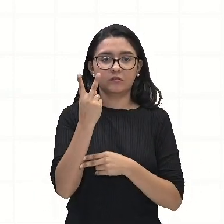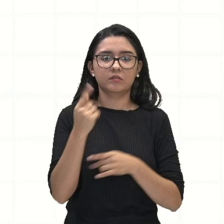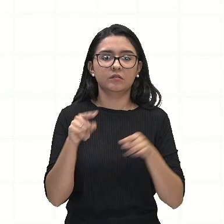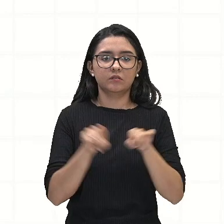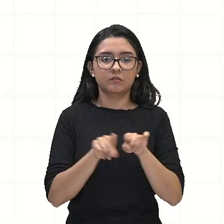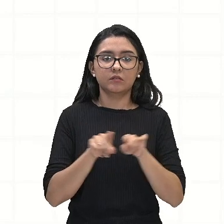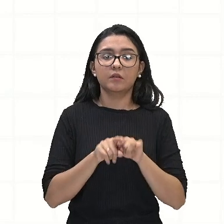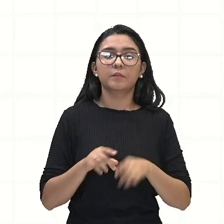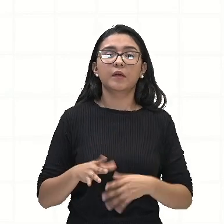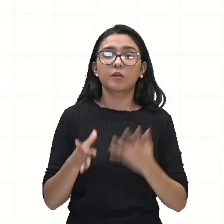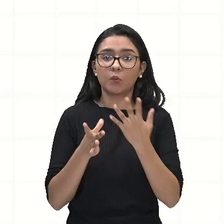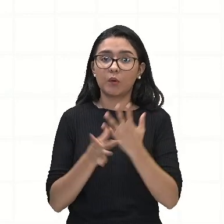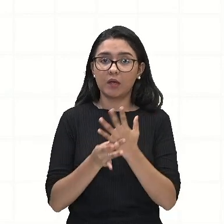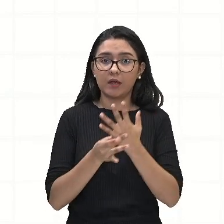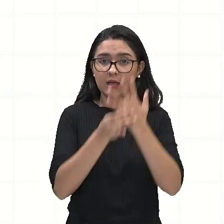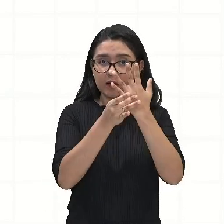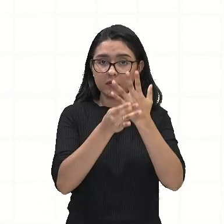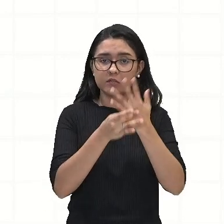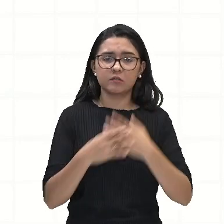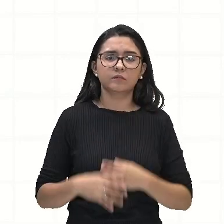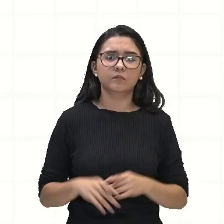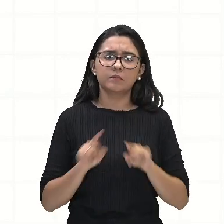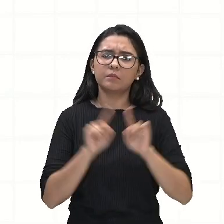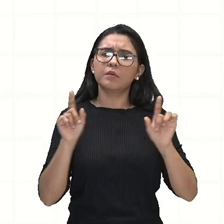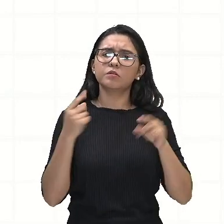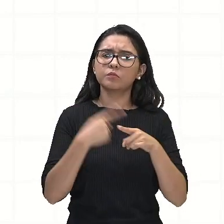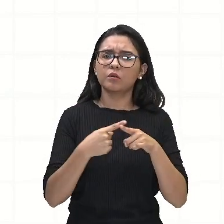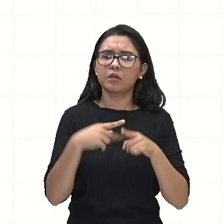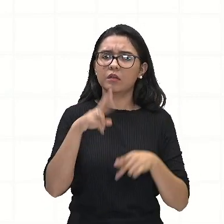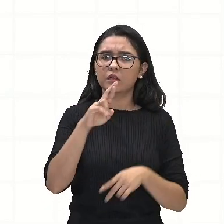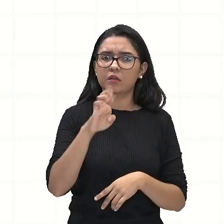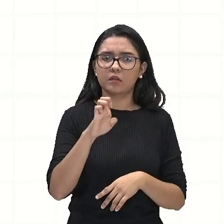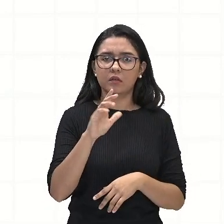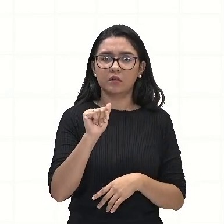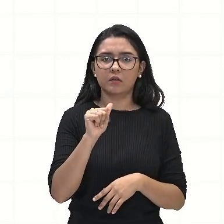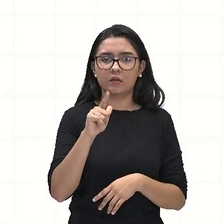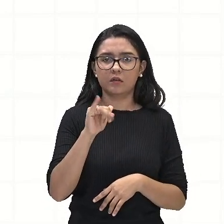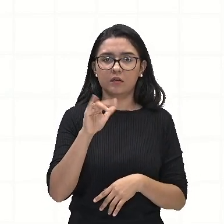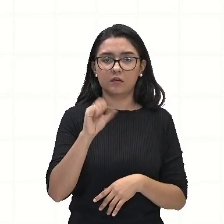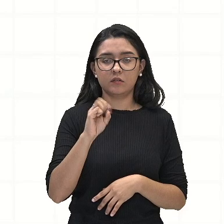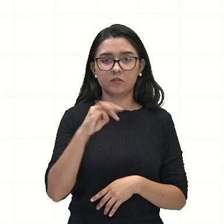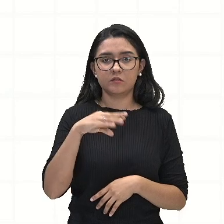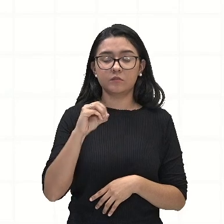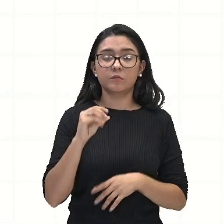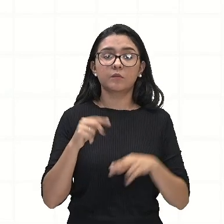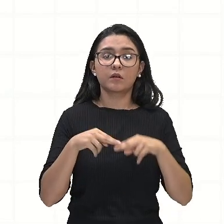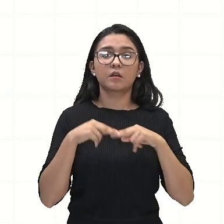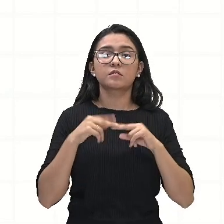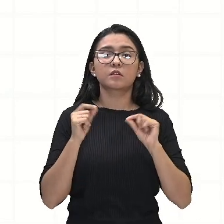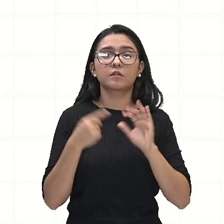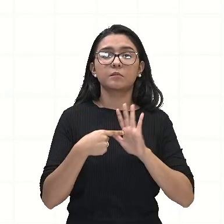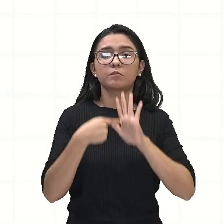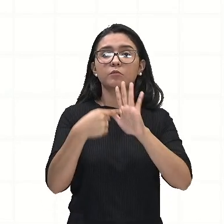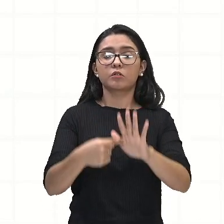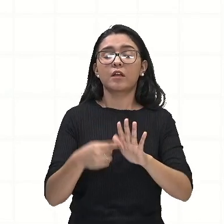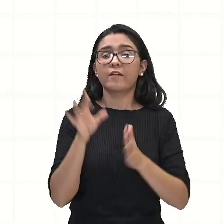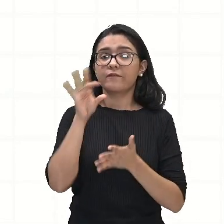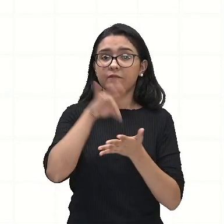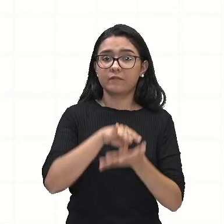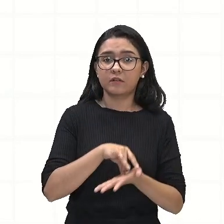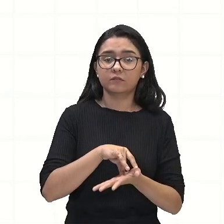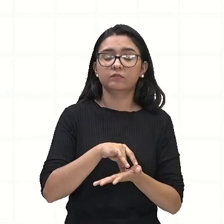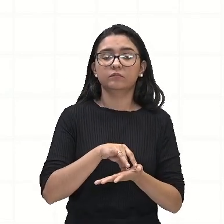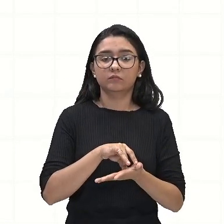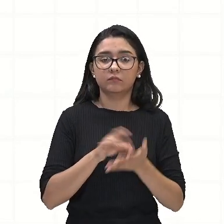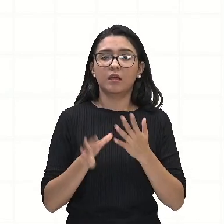do realismo. Professor, por que realismo? Porque eles vão querer ali abordar a realidade da